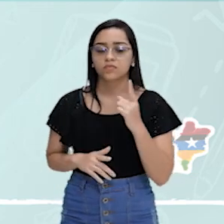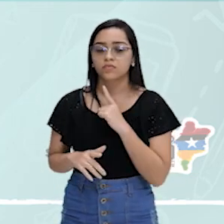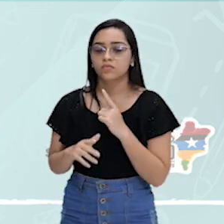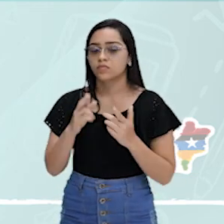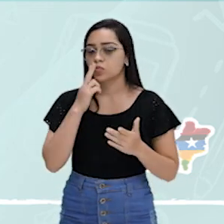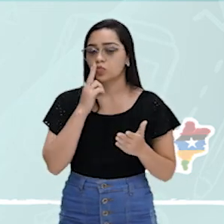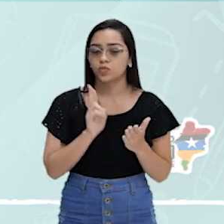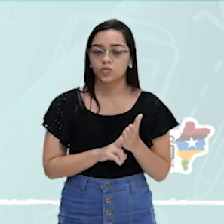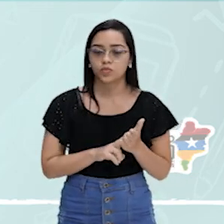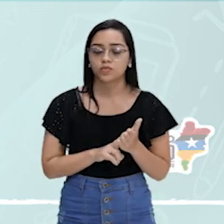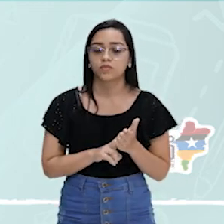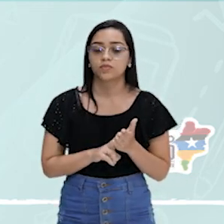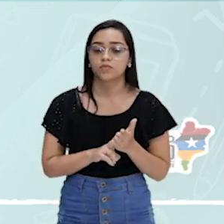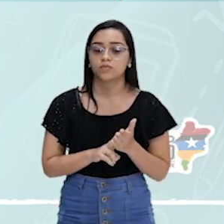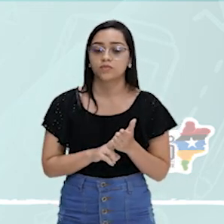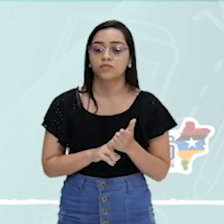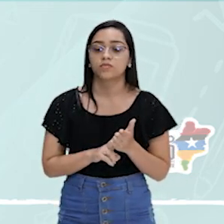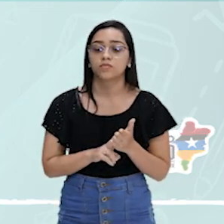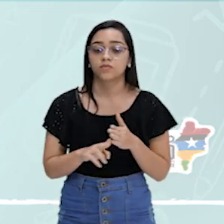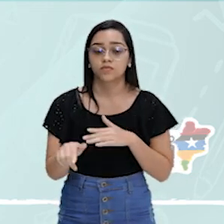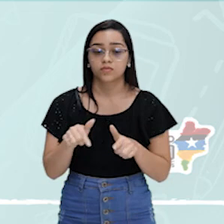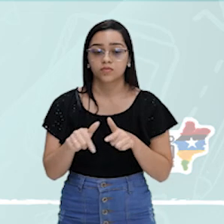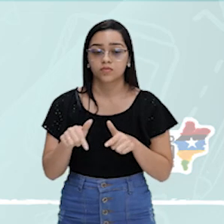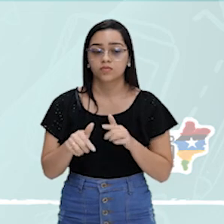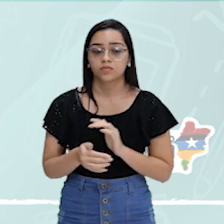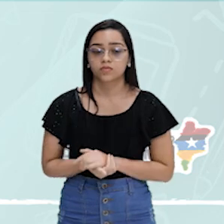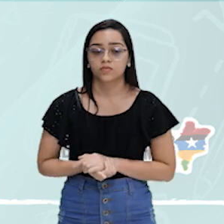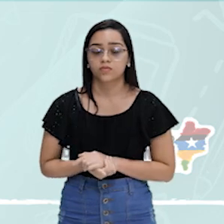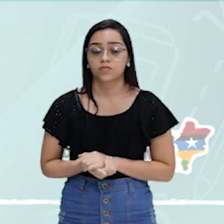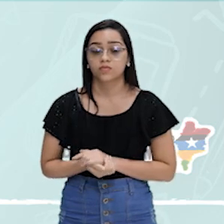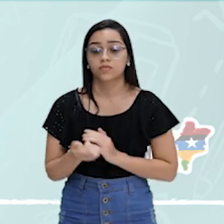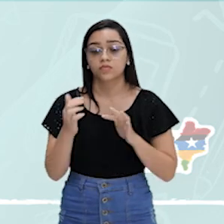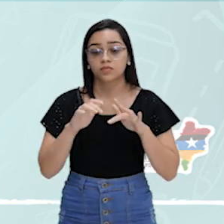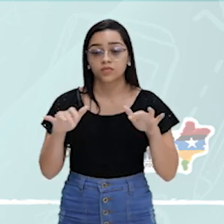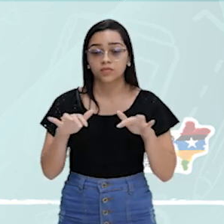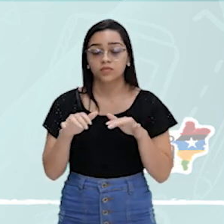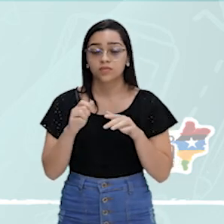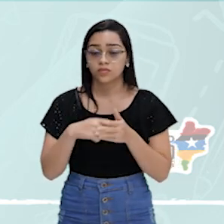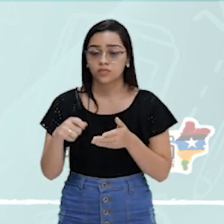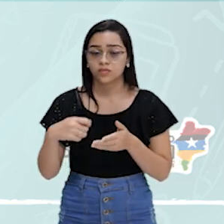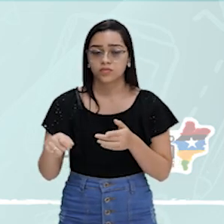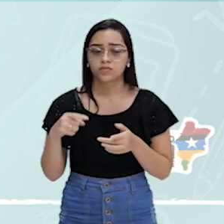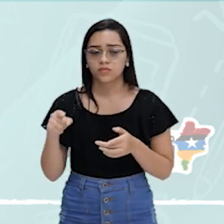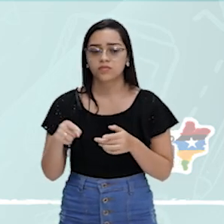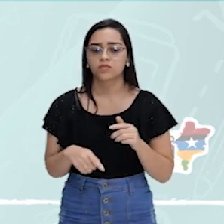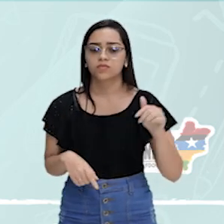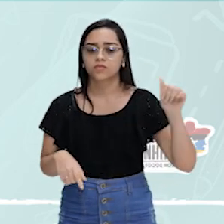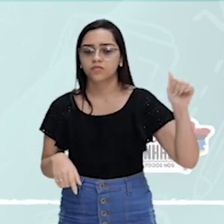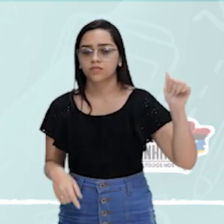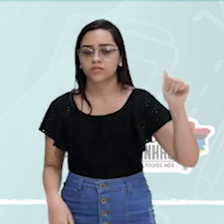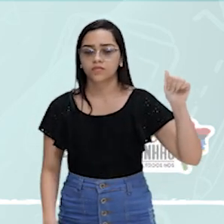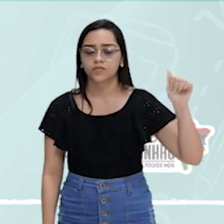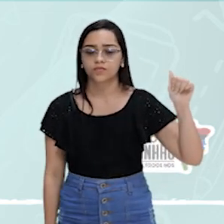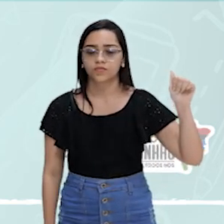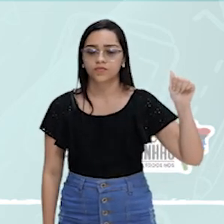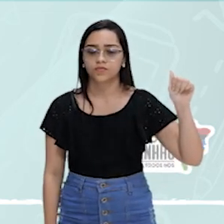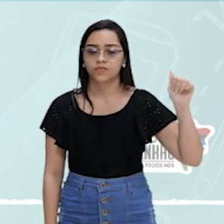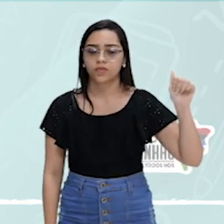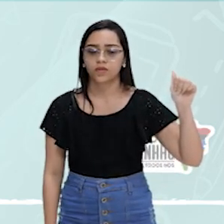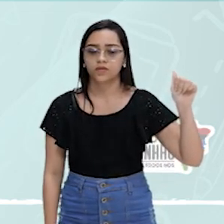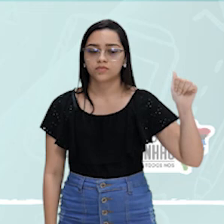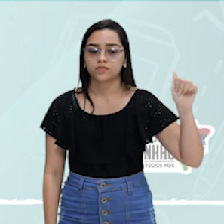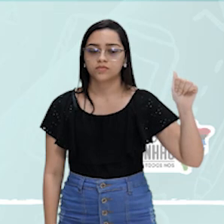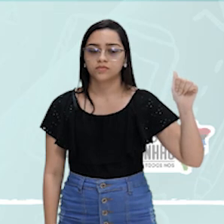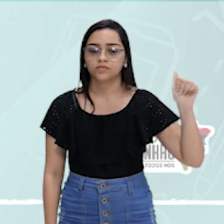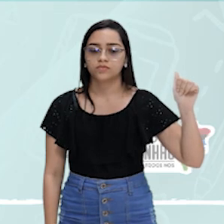delas exige uma carta de solicitação de emprego. Ao redigi-la, você vai fazer uso de uma linguagem